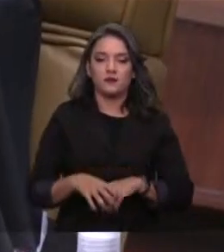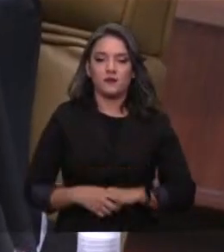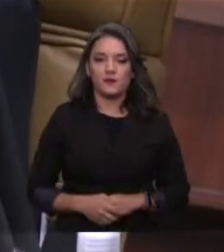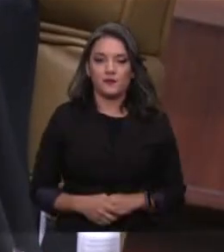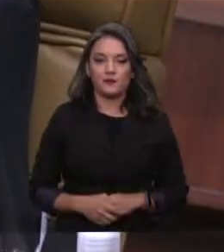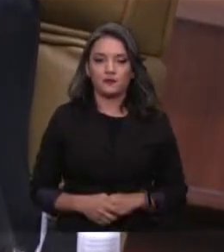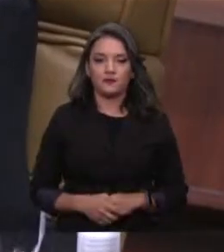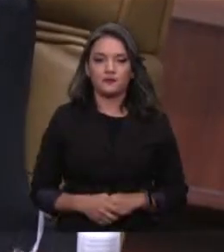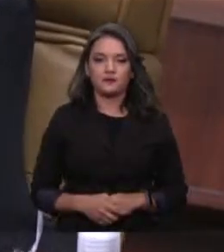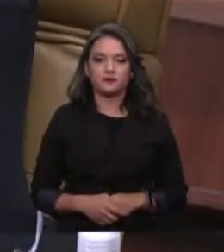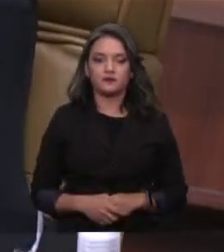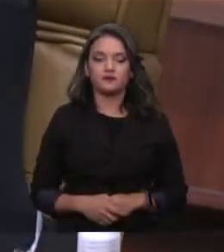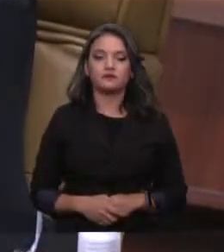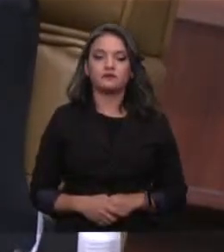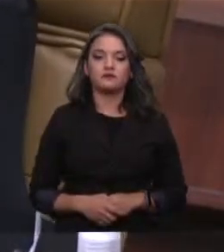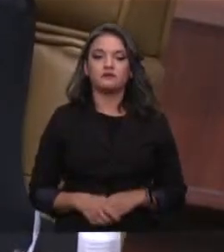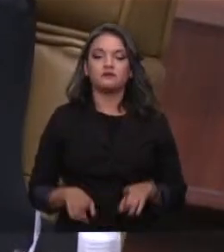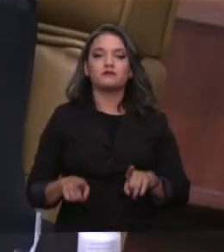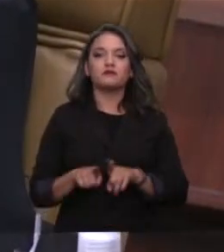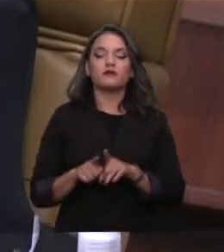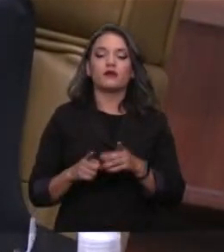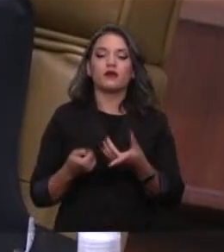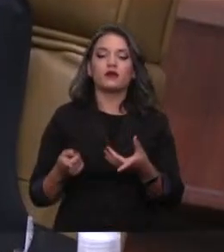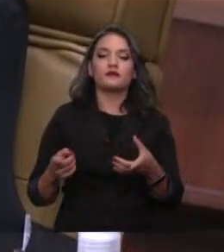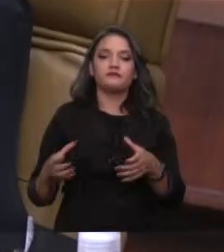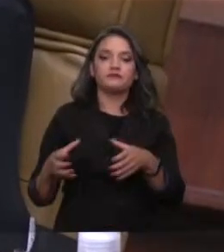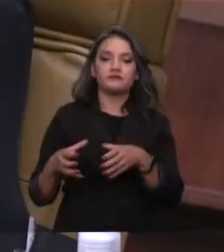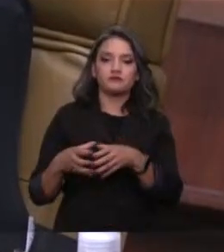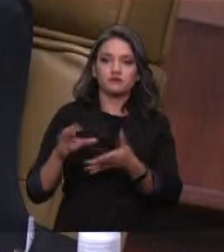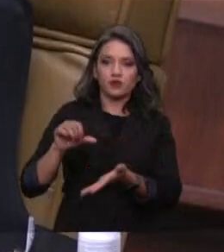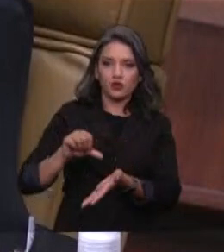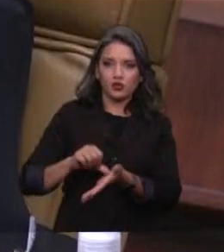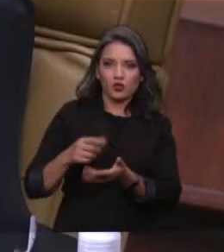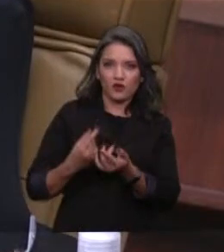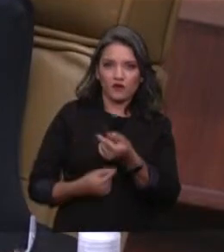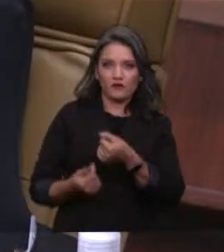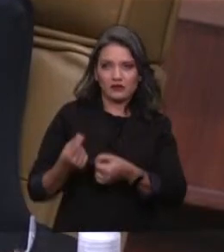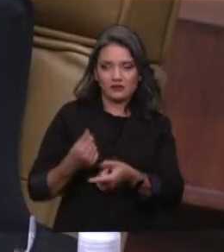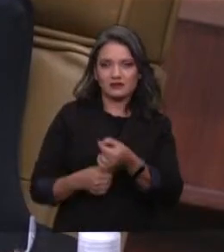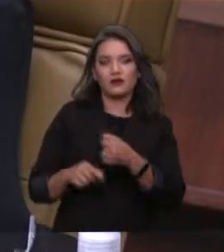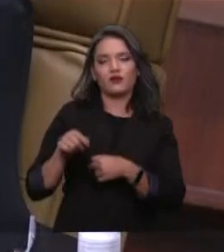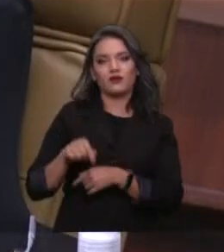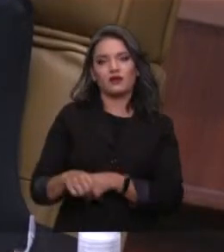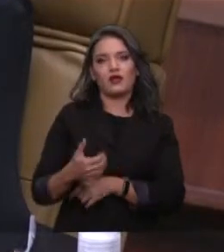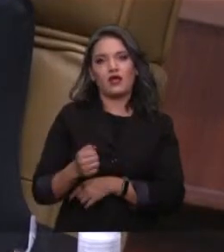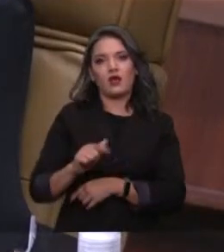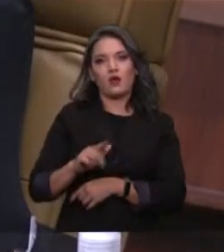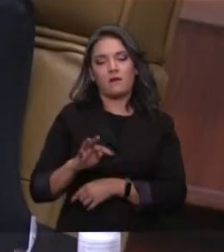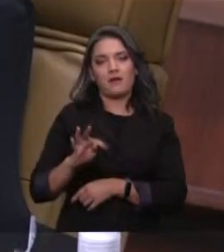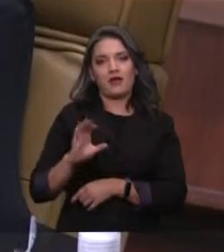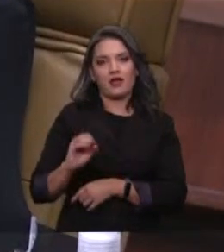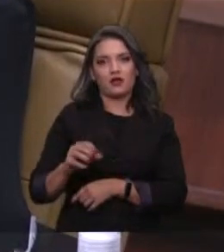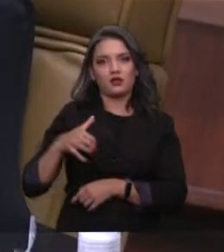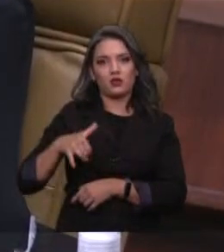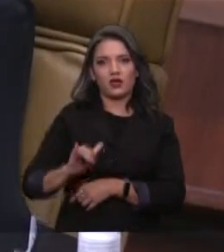Outro sim, o chamado núcleo financeiro, que seria representado por Alberto Youssef, também se relacionava, como já se viu,